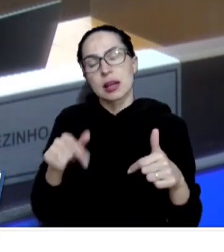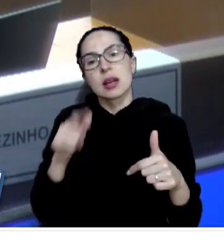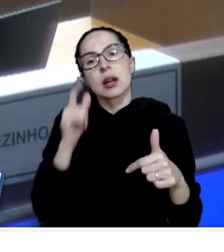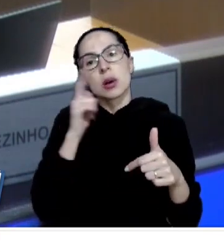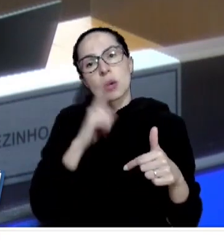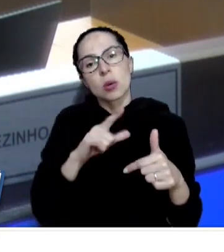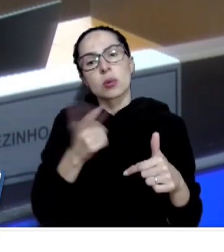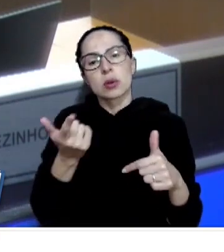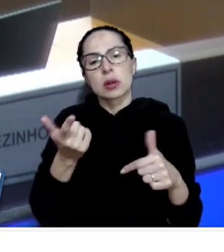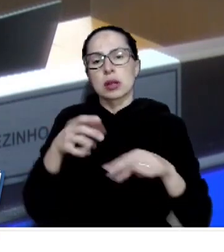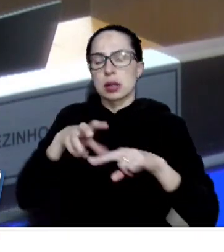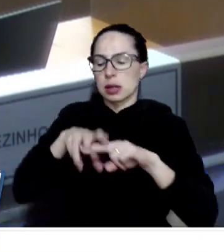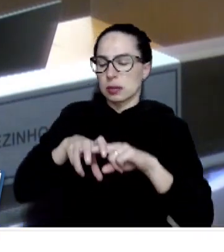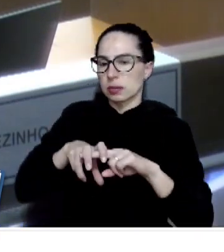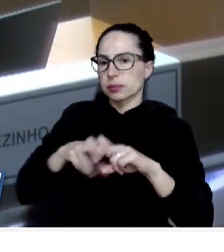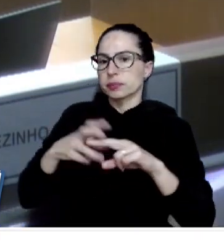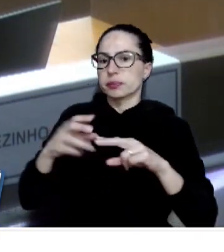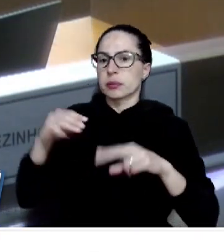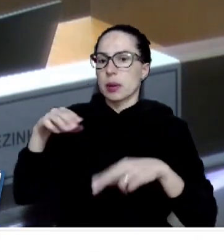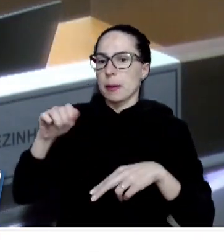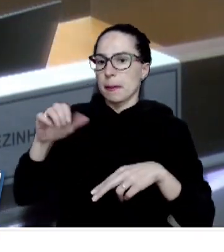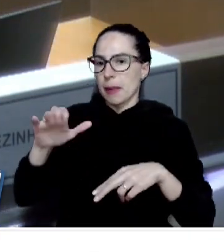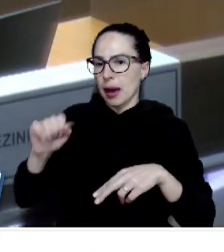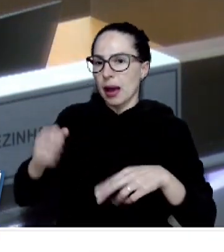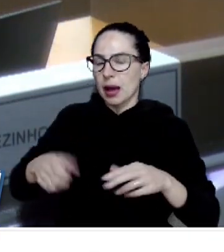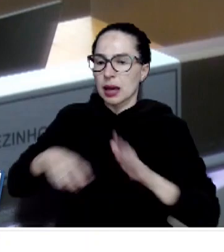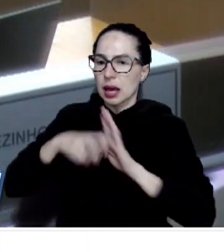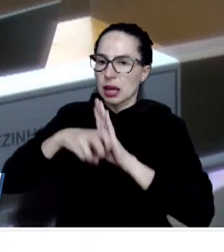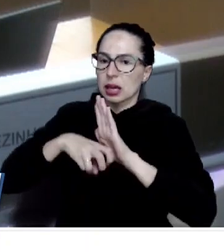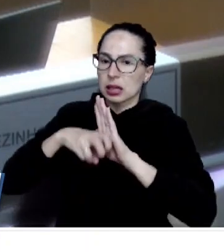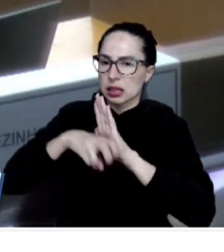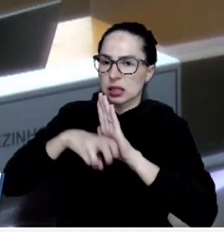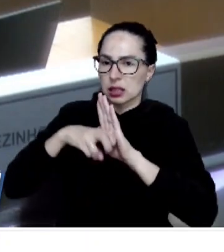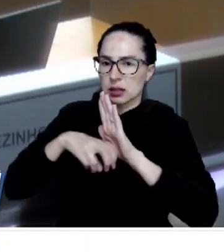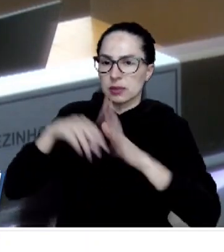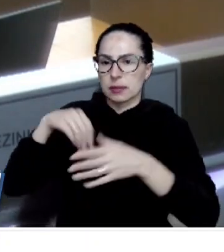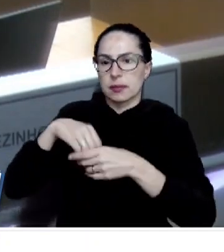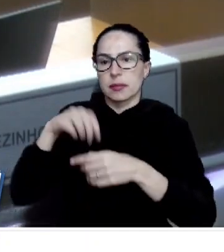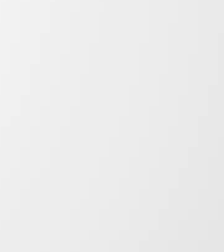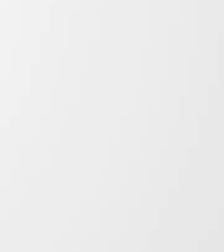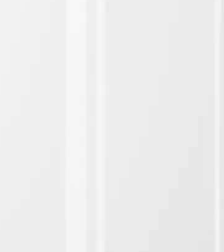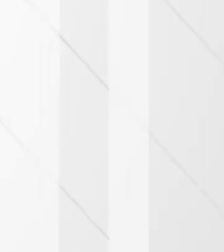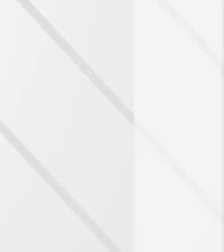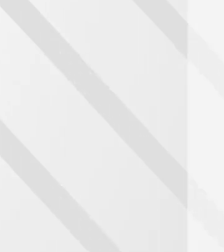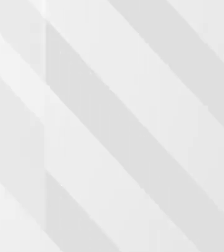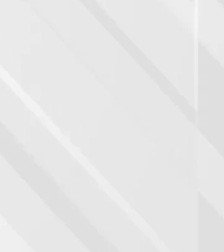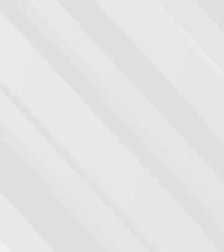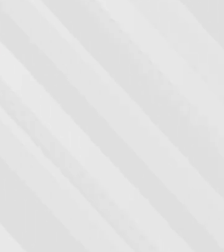poltronas, maca, cadeira de roda lá no pronto-socorro, nas UPA. Só isso. Obrigado.